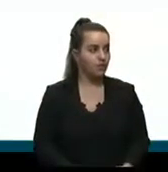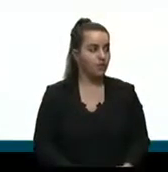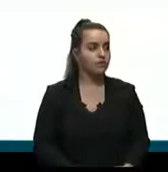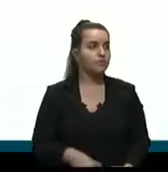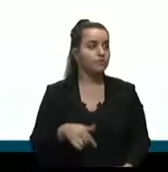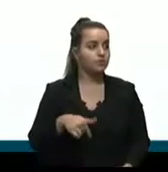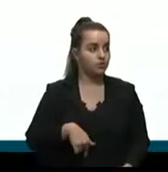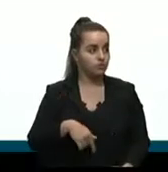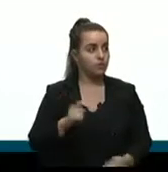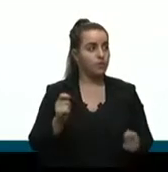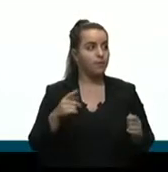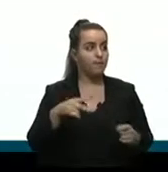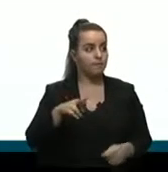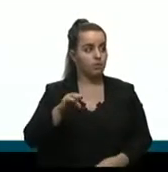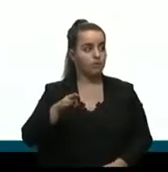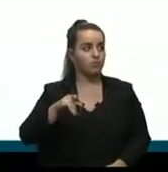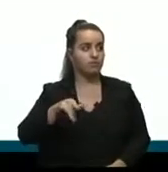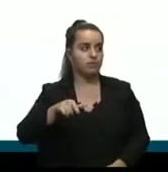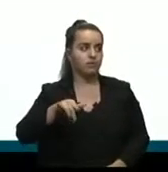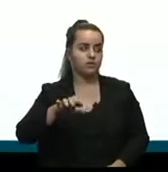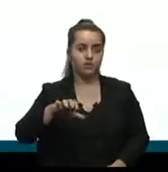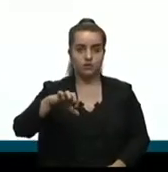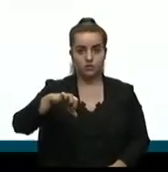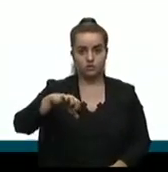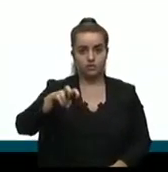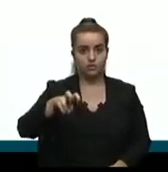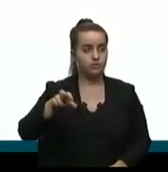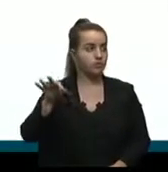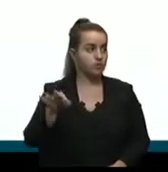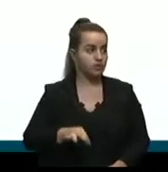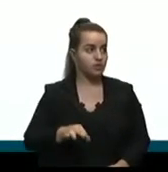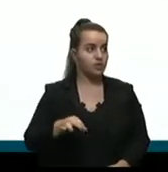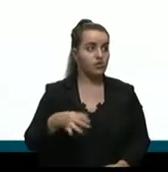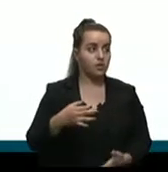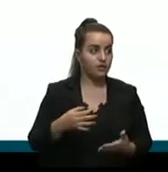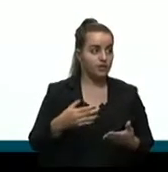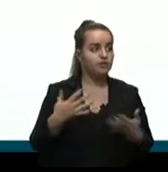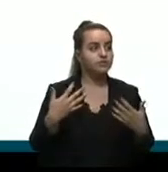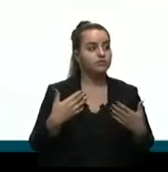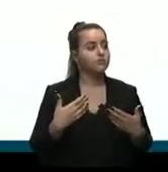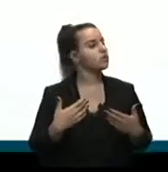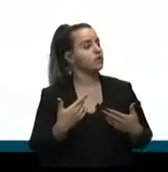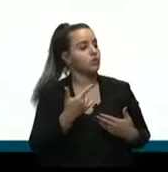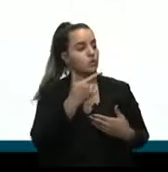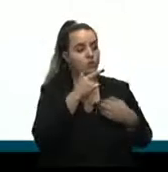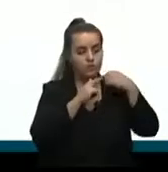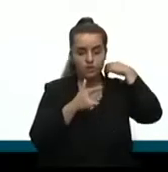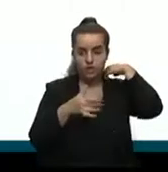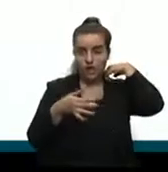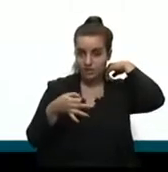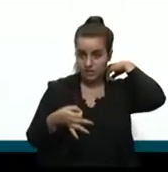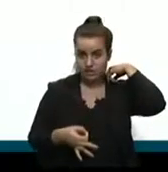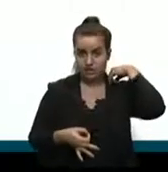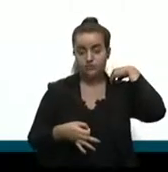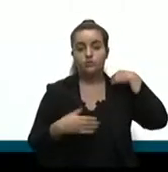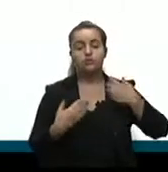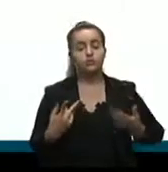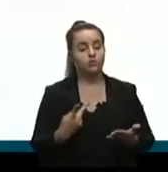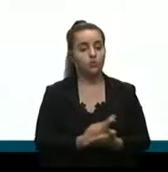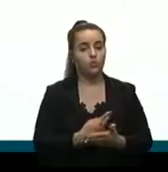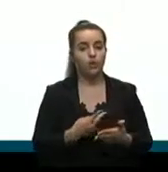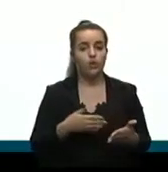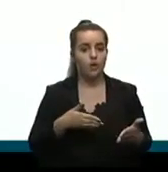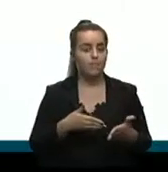Com uma probabilidade de 95% de acerto, qual é o erro máximo que